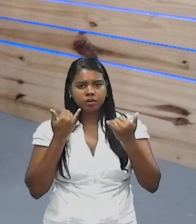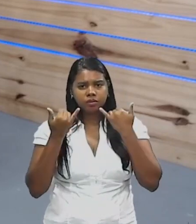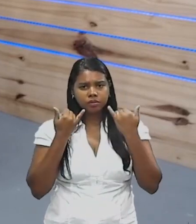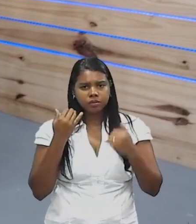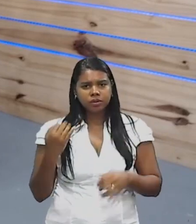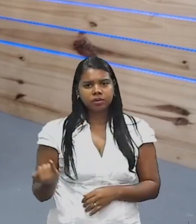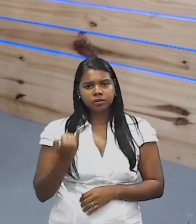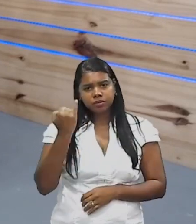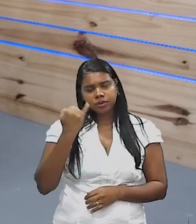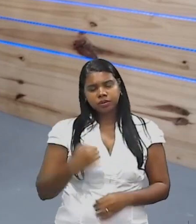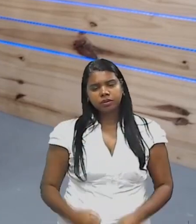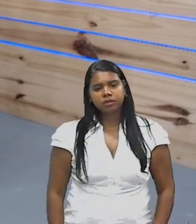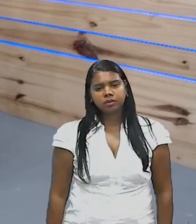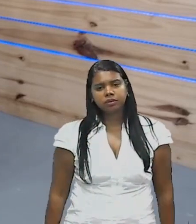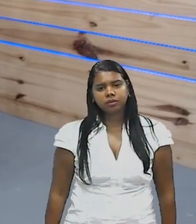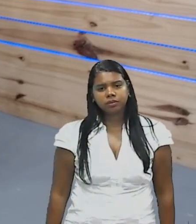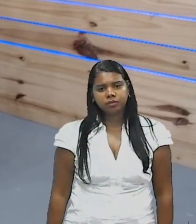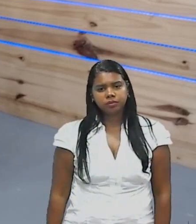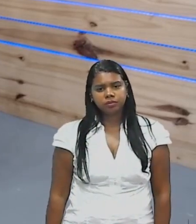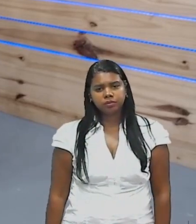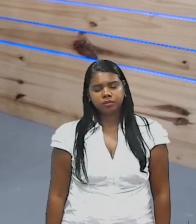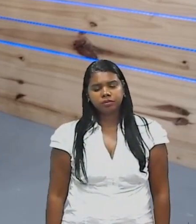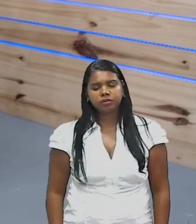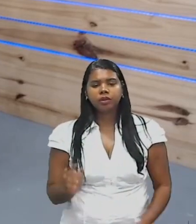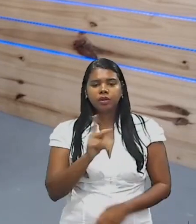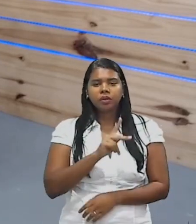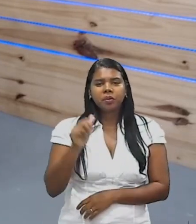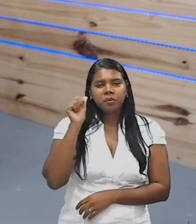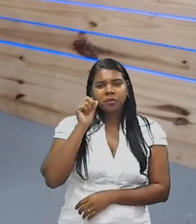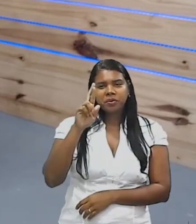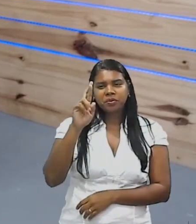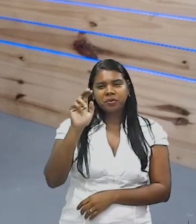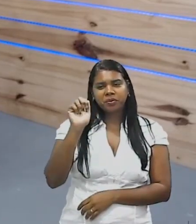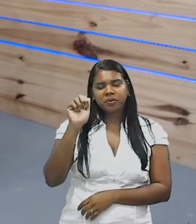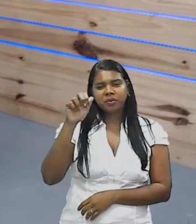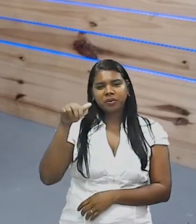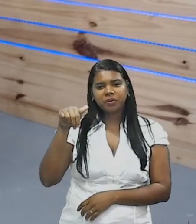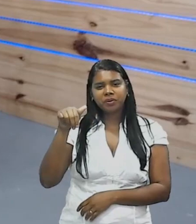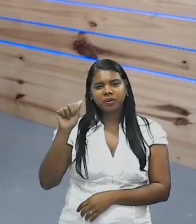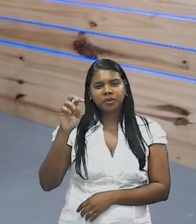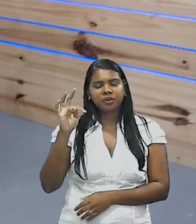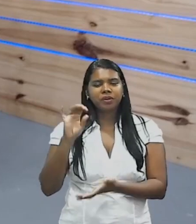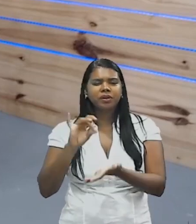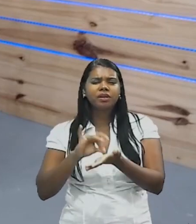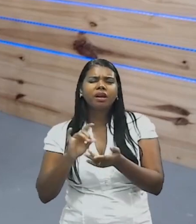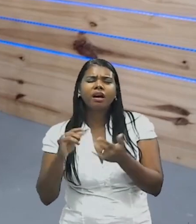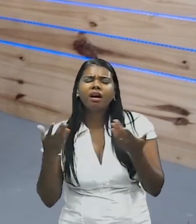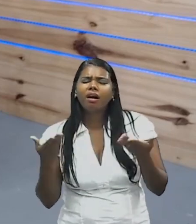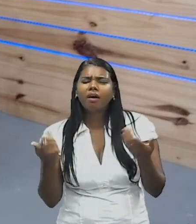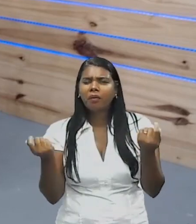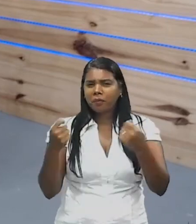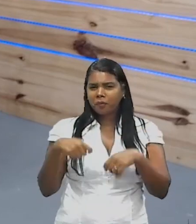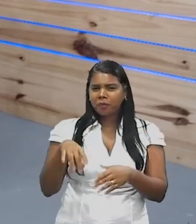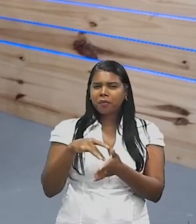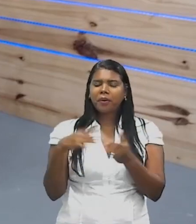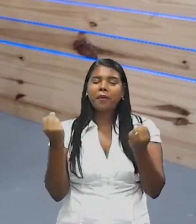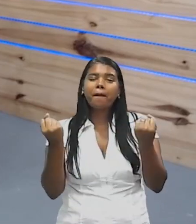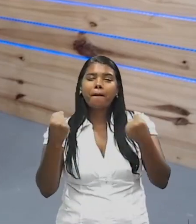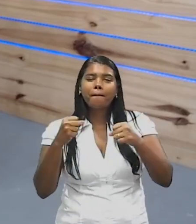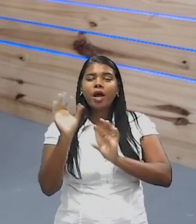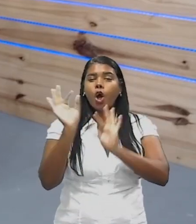essas informações. E professora Renata Maciel, quais são as competências necessárias, né, a